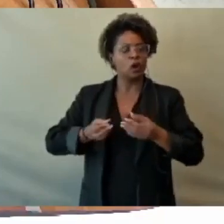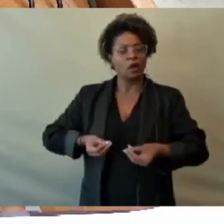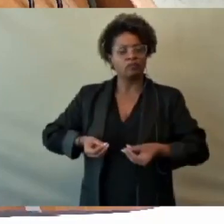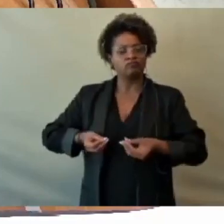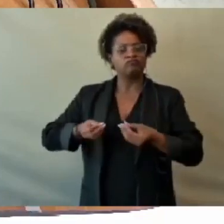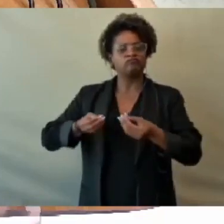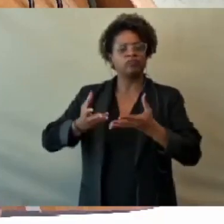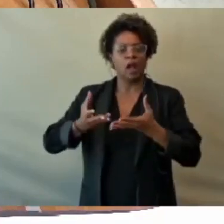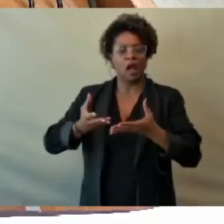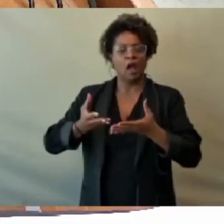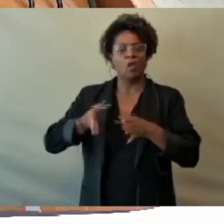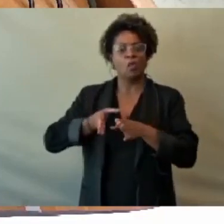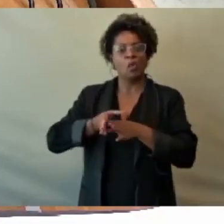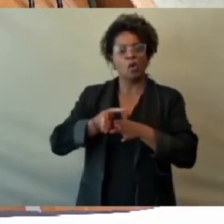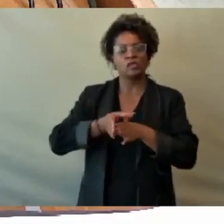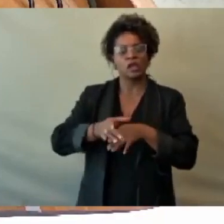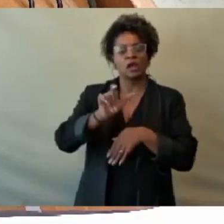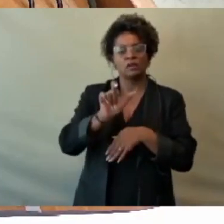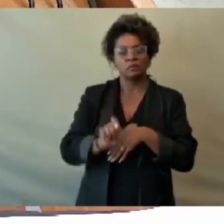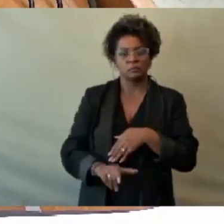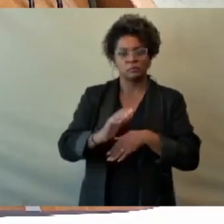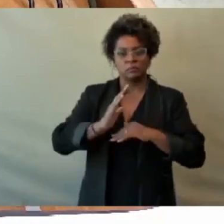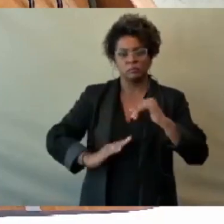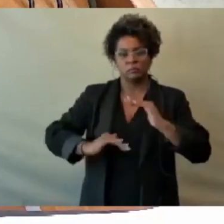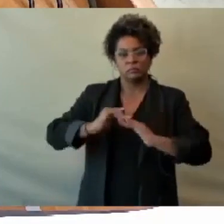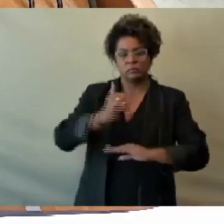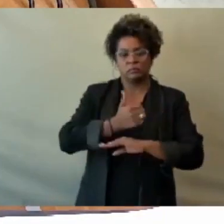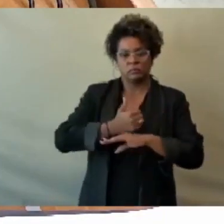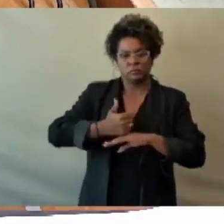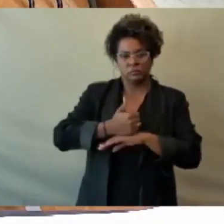no formato do Corém que foi o que eu disse lá no início